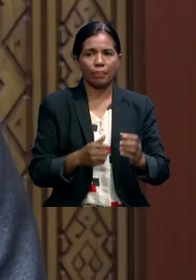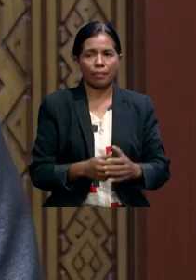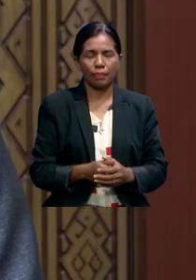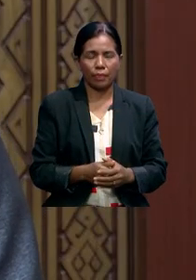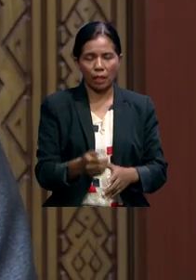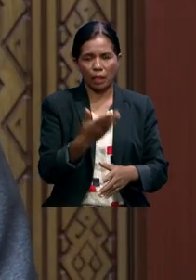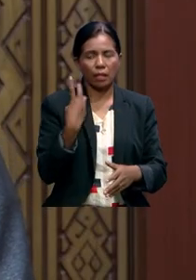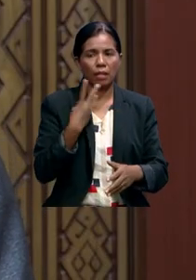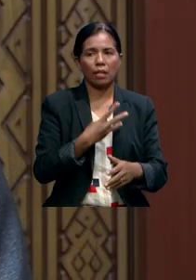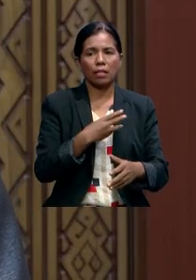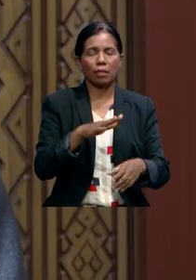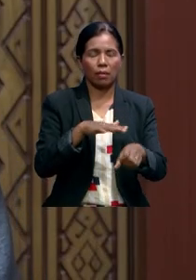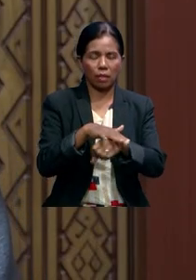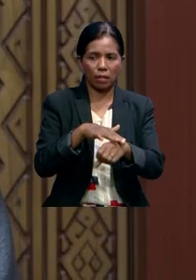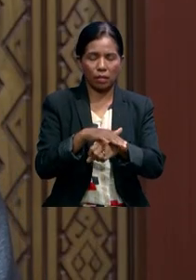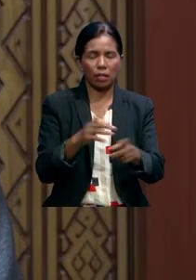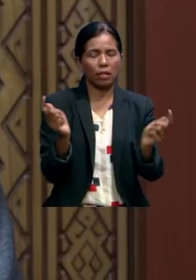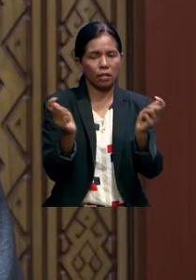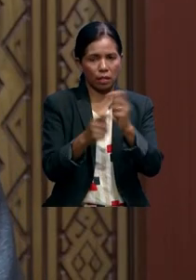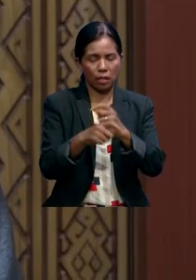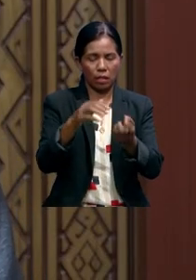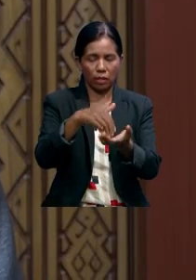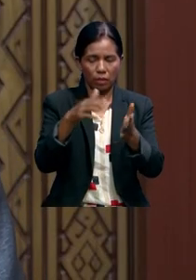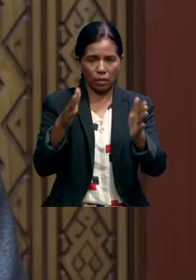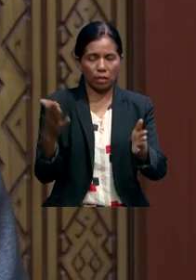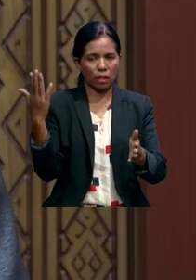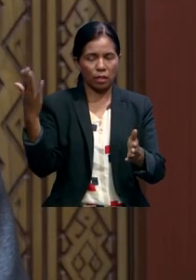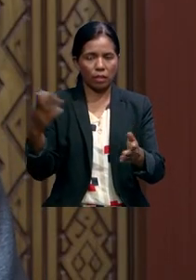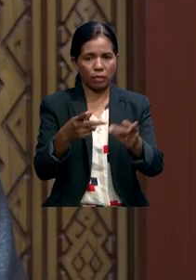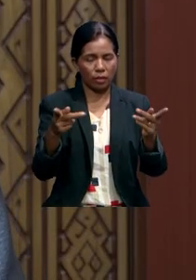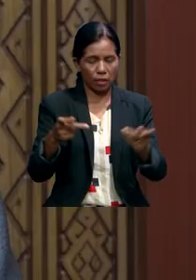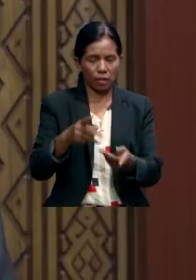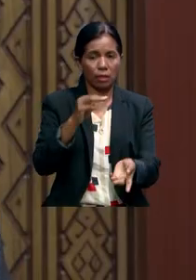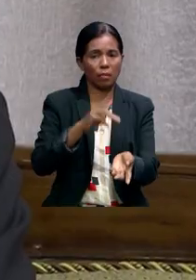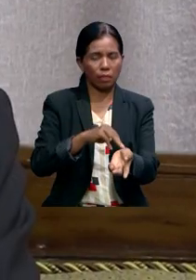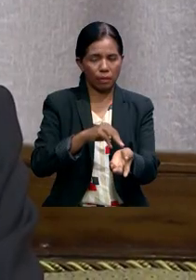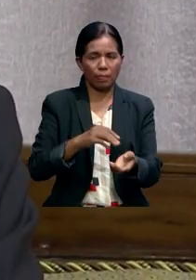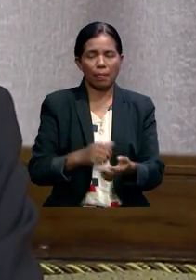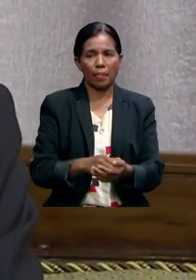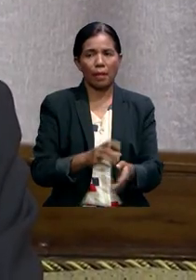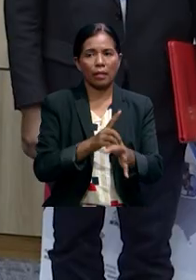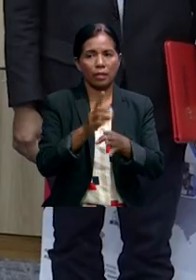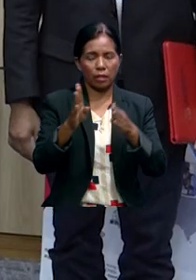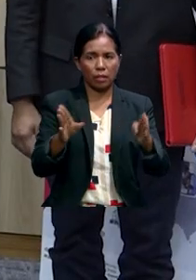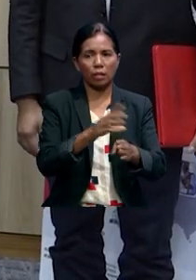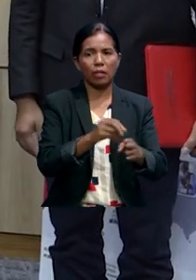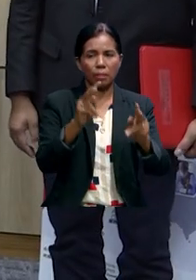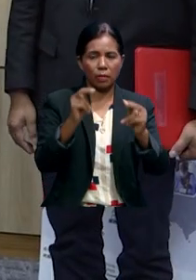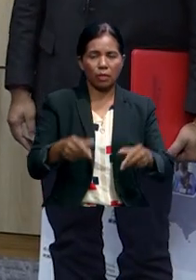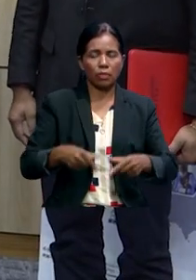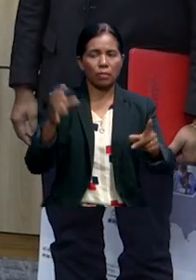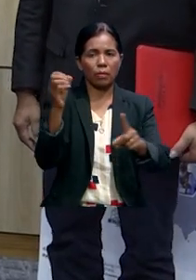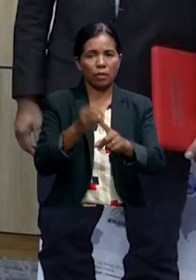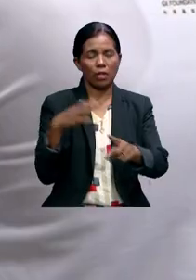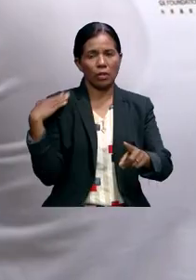itu bolo be inglês de exchange students be ihli li are medicina ninian e a parte selo dirigente usi fundação refere a teten persija fo oportunidade